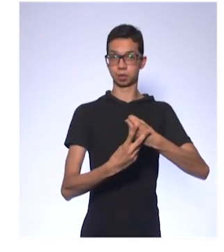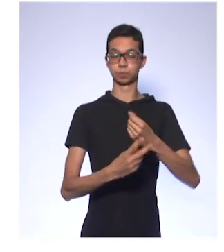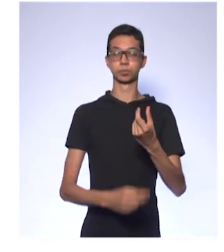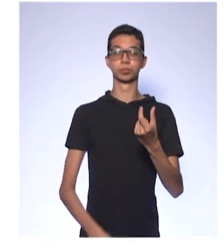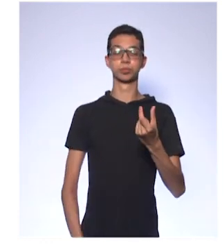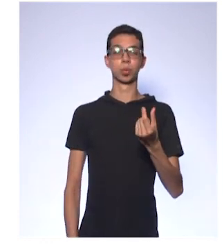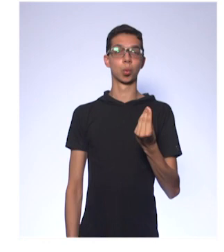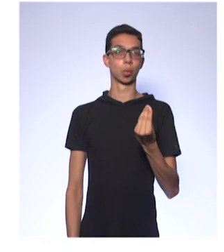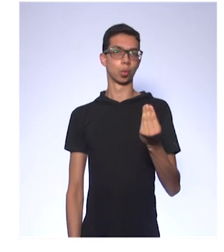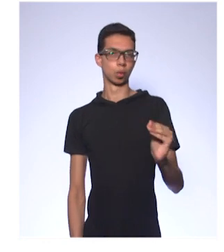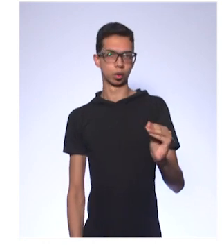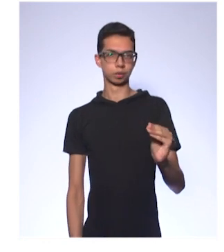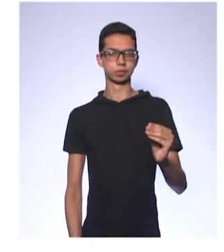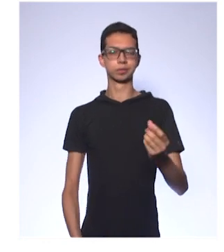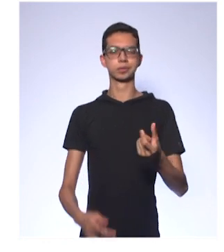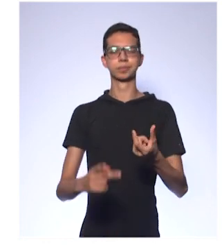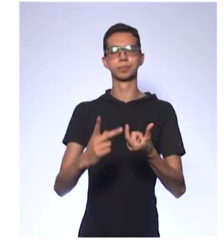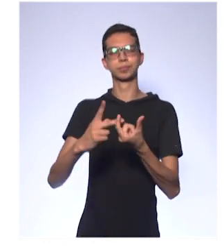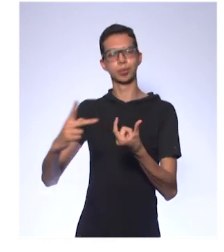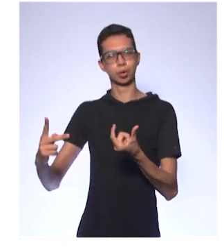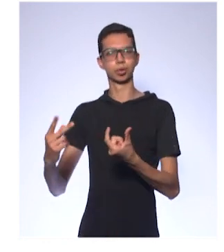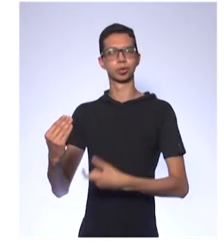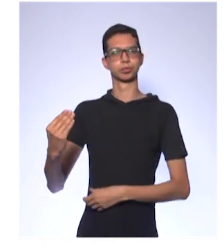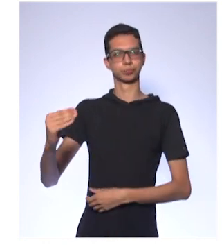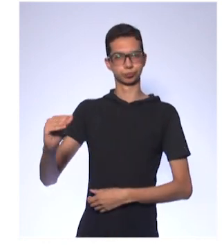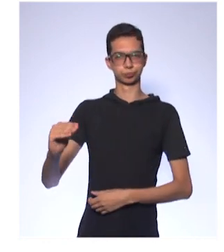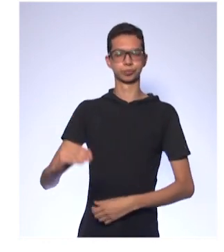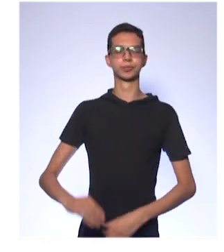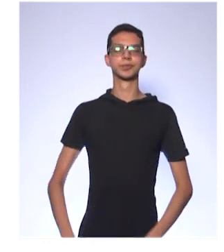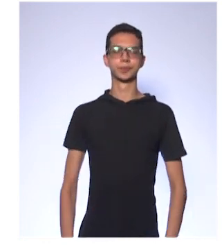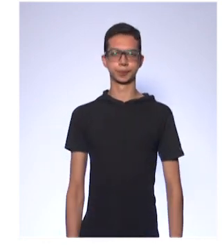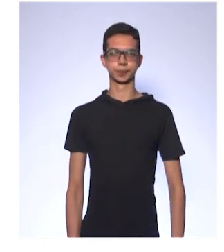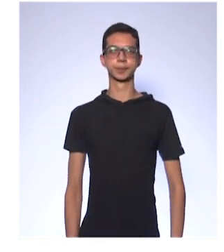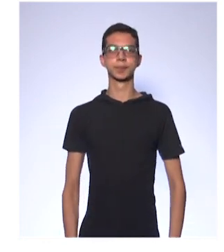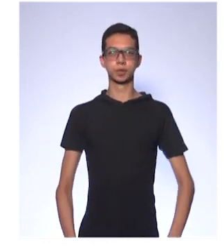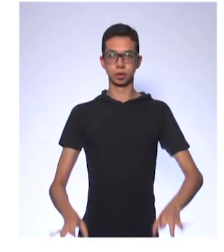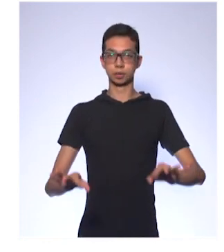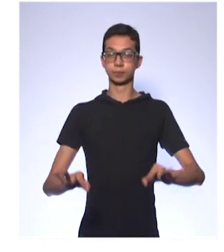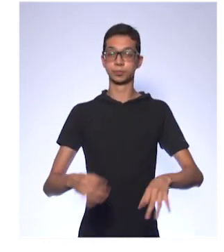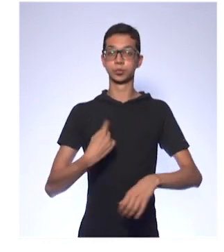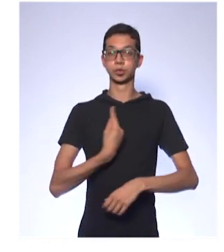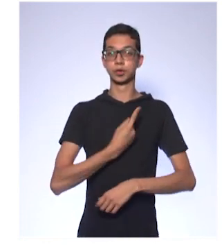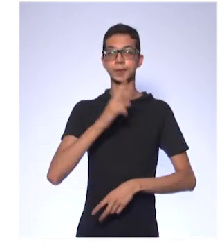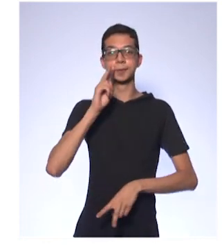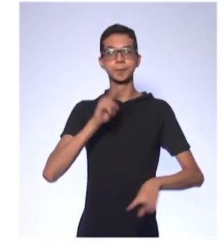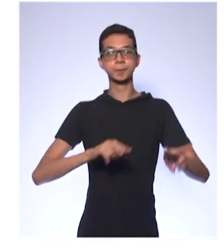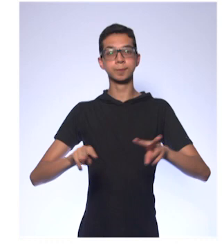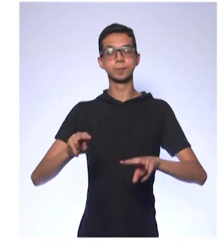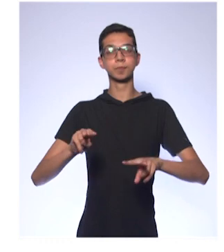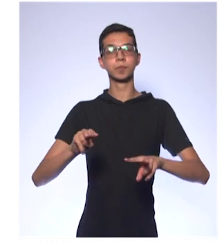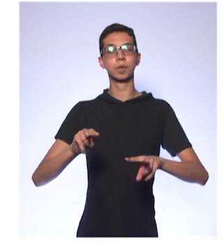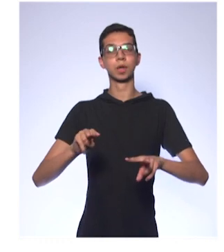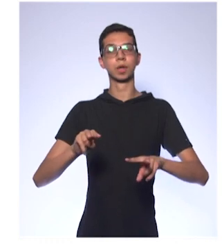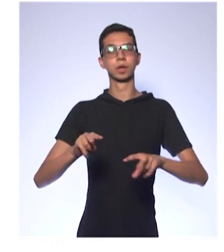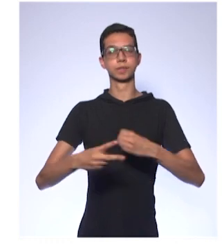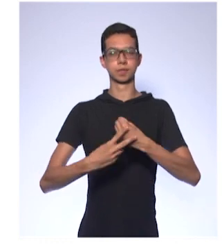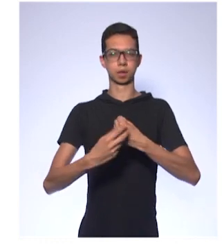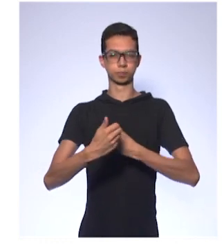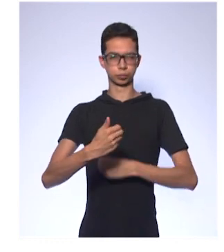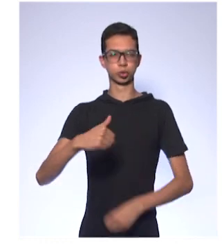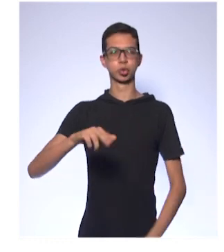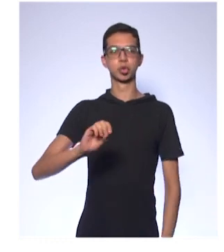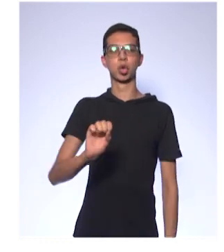está no infinitivo, quando não está conjugado, quanto quando a gente conjuga o verbo, né? Então aí a gente no supe do